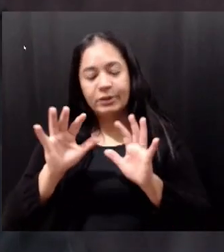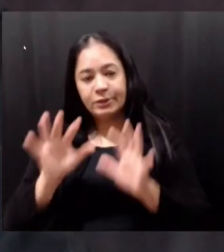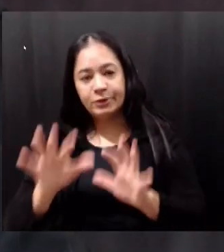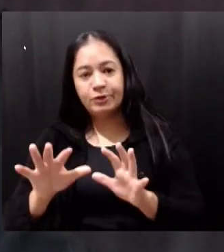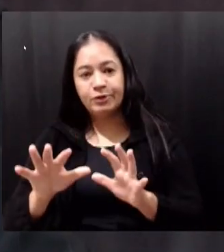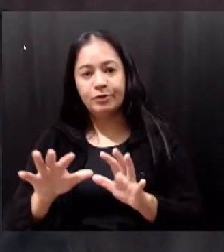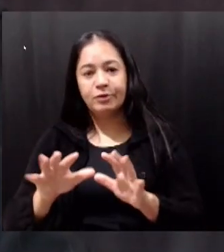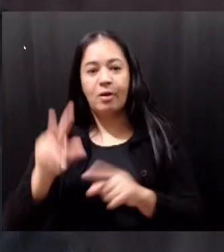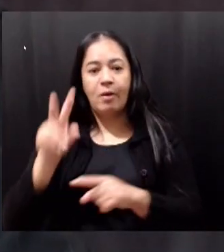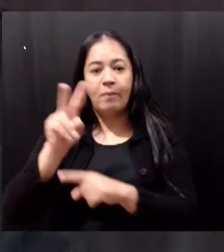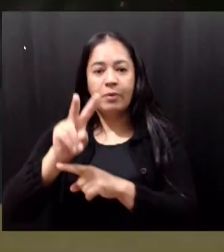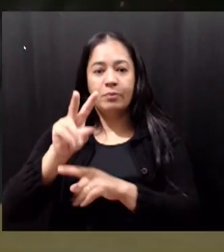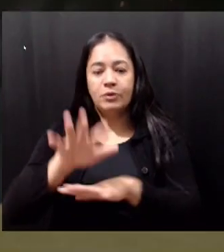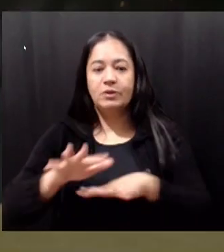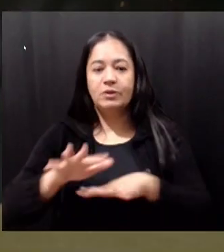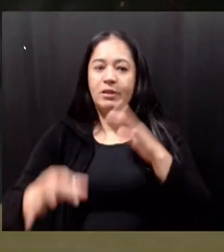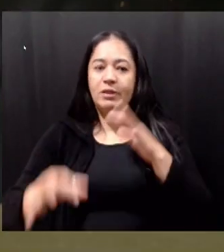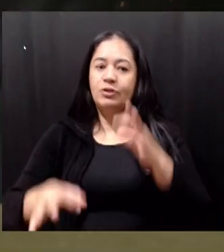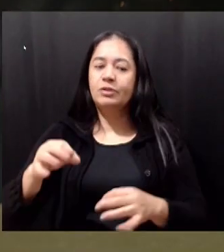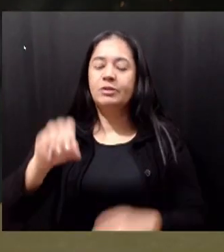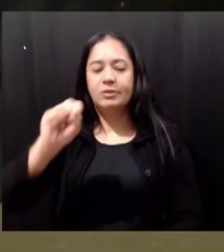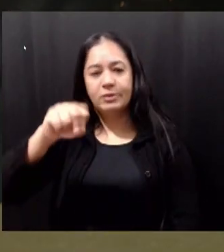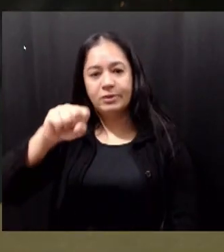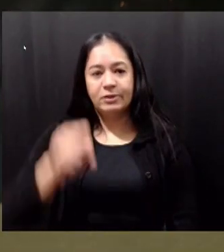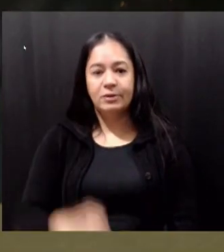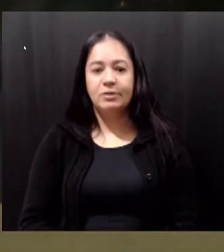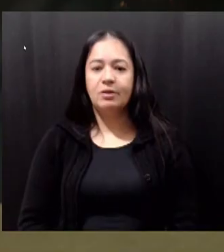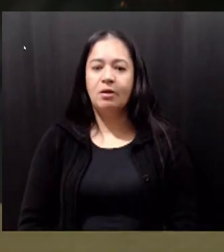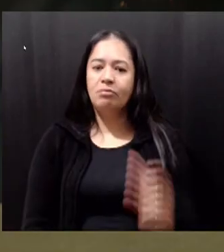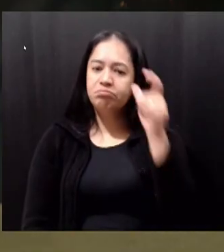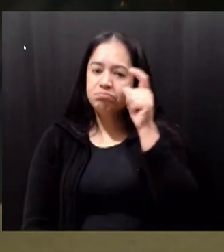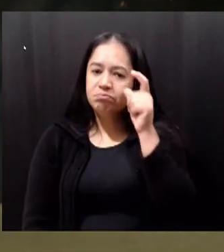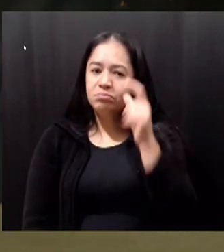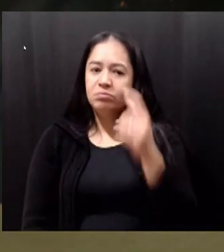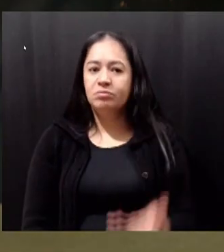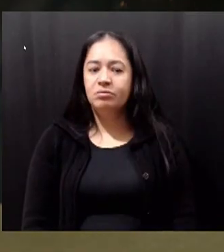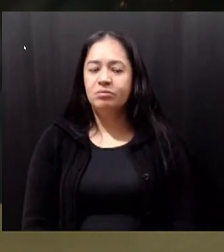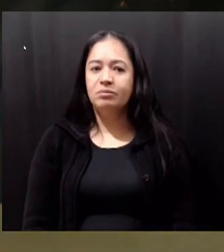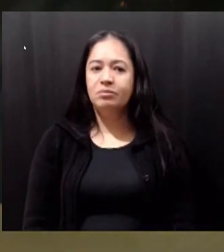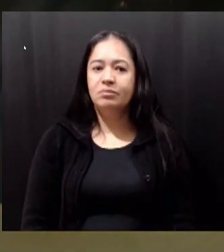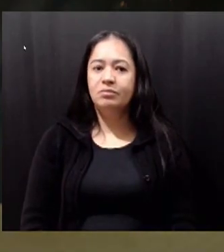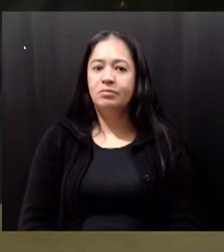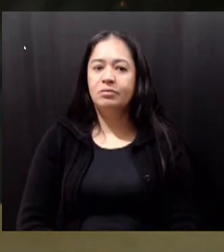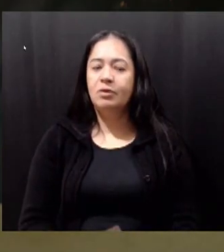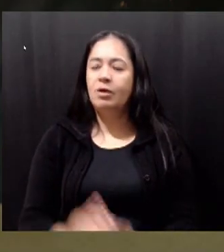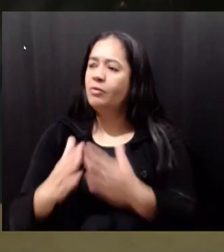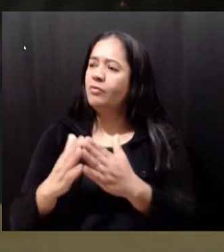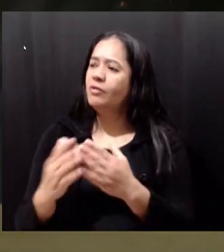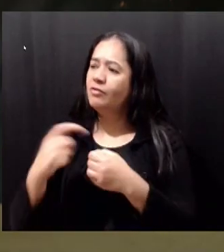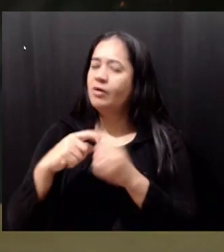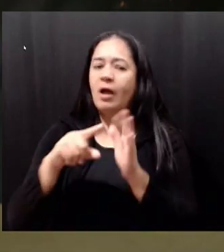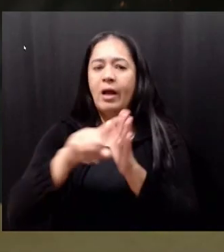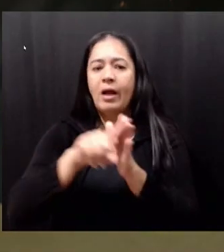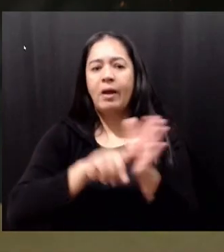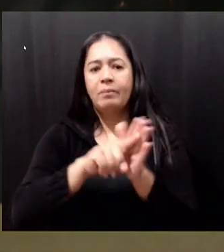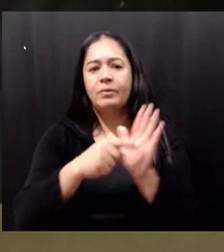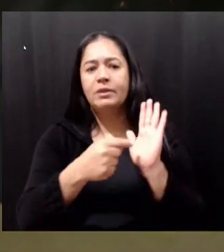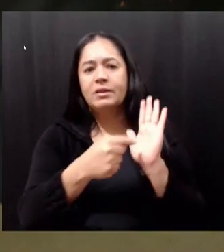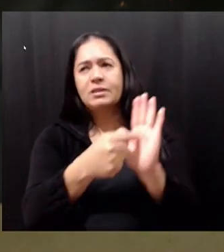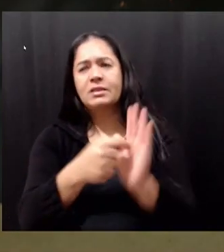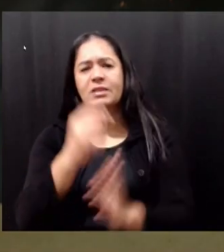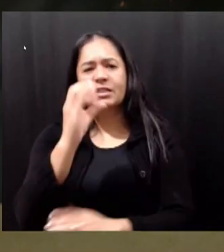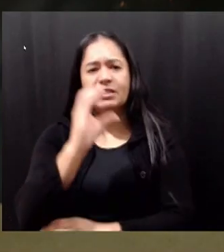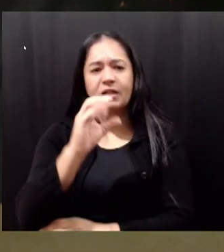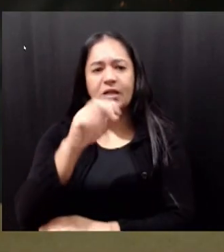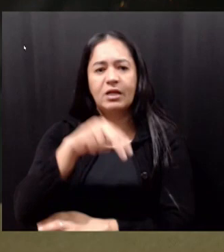jurídica sem dúvida nenhuma. Interessante, né? Ô, produção, volta para mim, por gentileza. Acho que a pesquisa é da CNN, né? Que fala